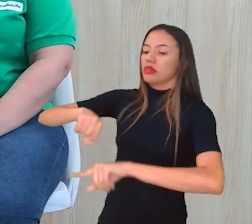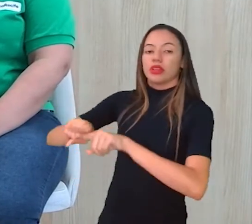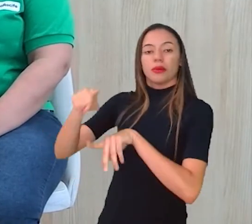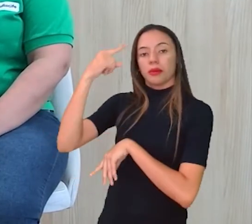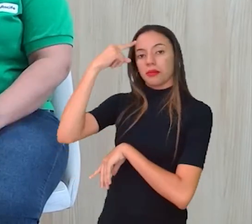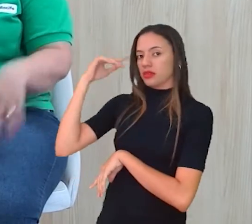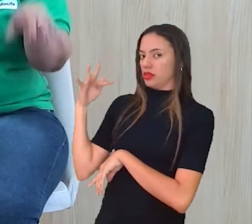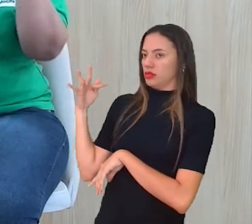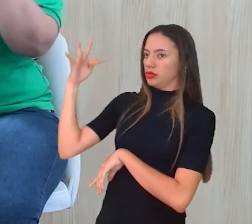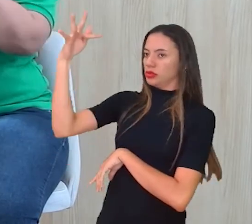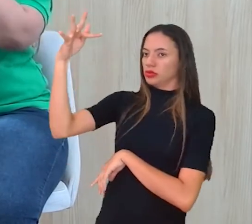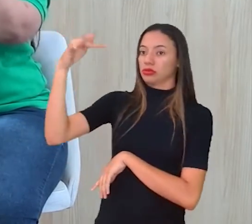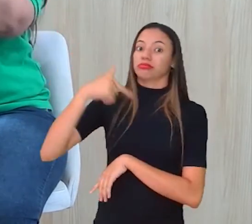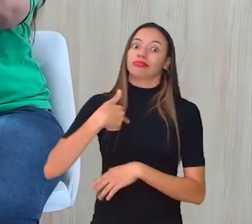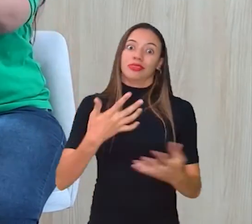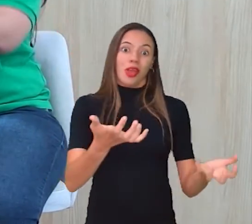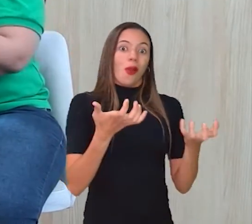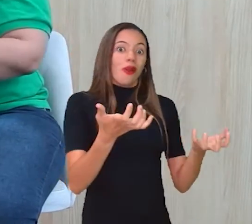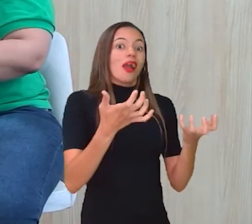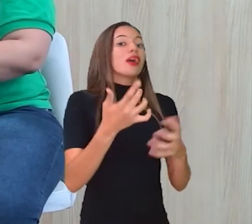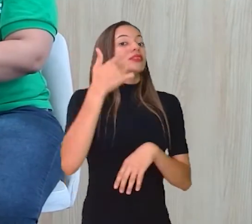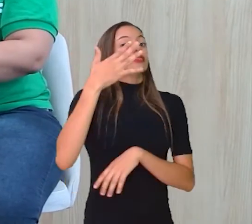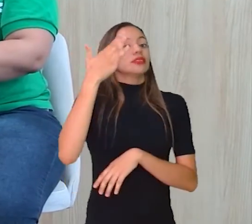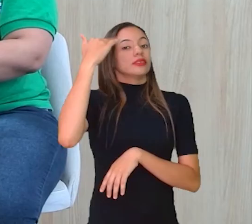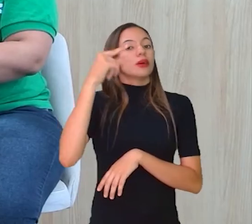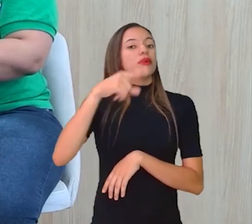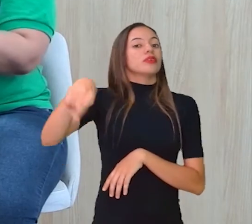também. Exatamente. Certo? A gente quer saber o que você pensa.